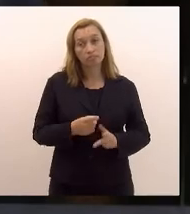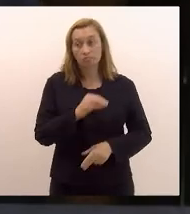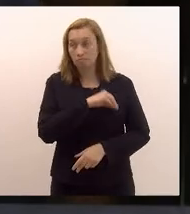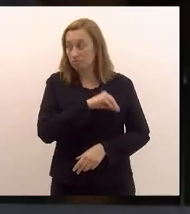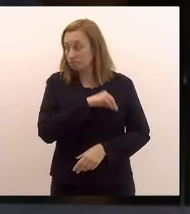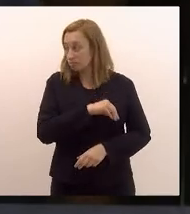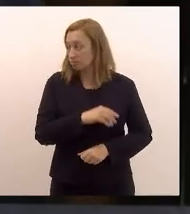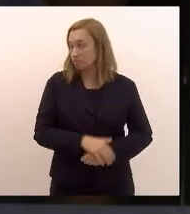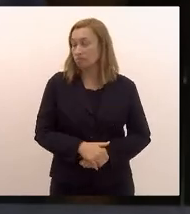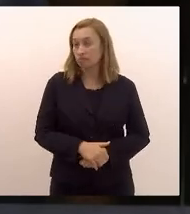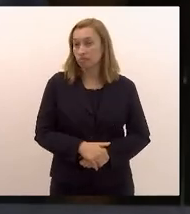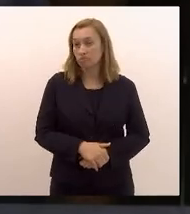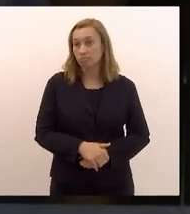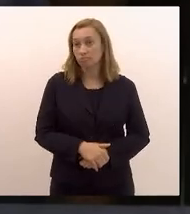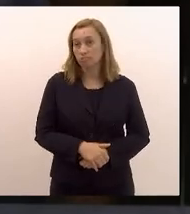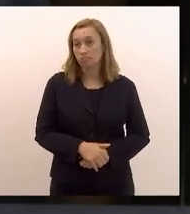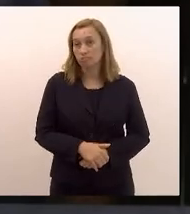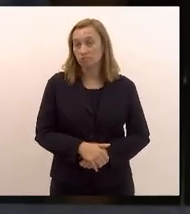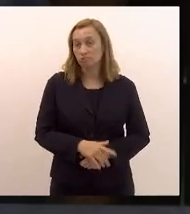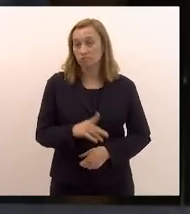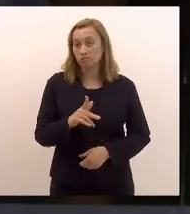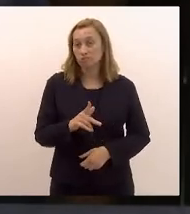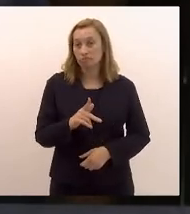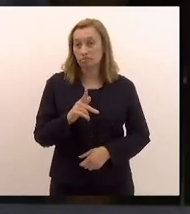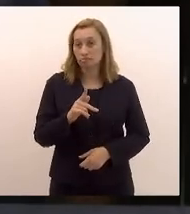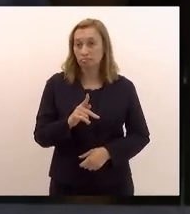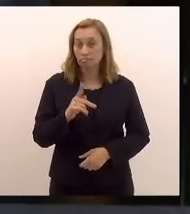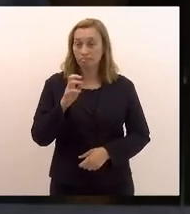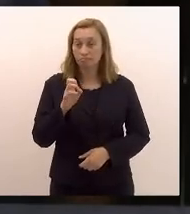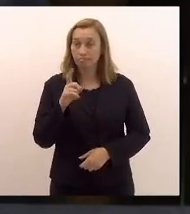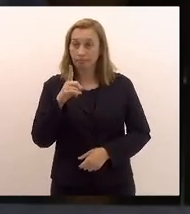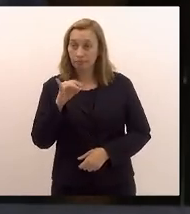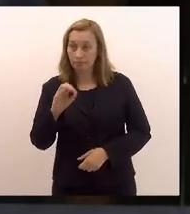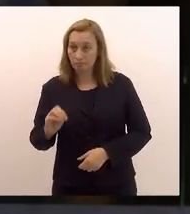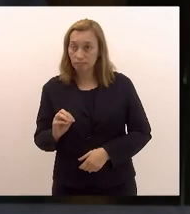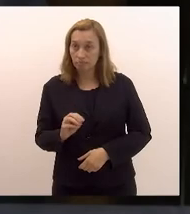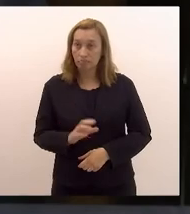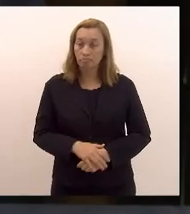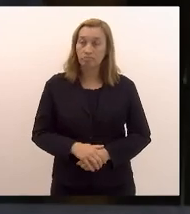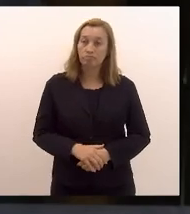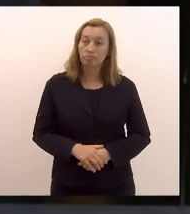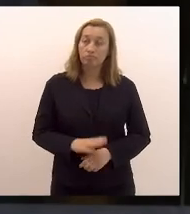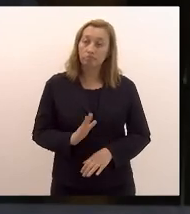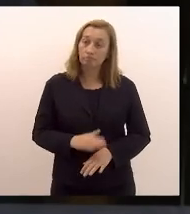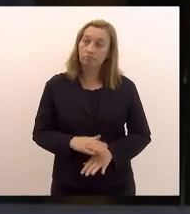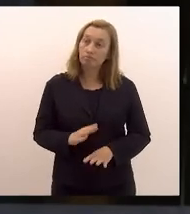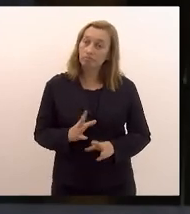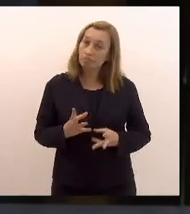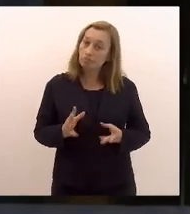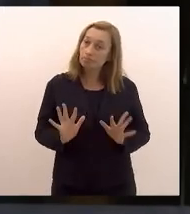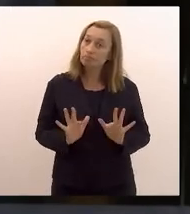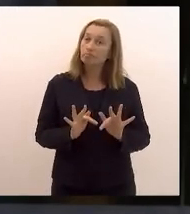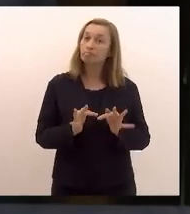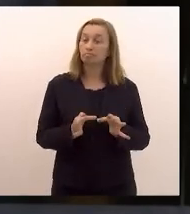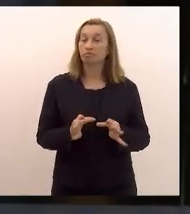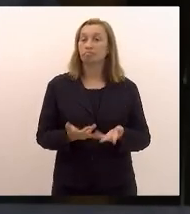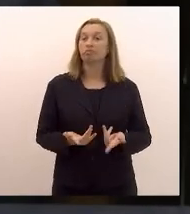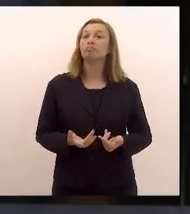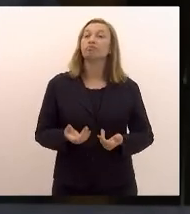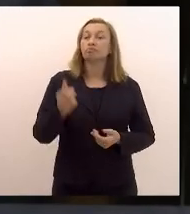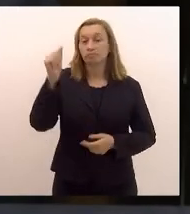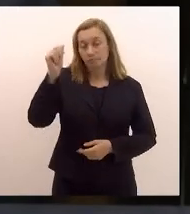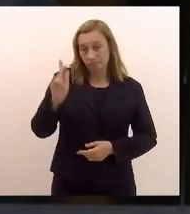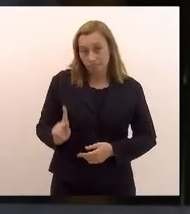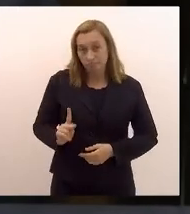garantia no aquele pedágio mais o mais sensato eu diria da questão da